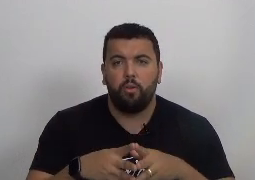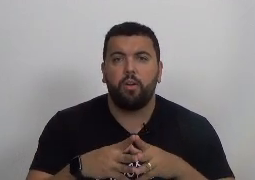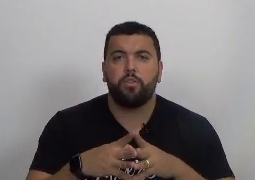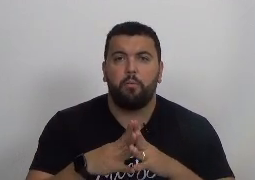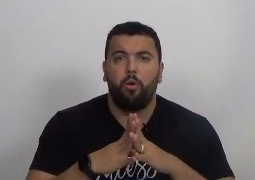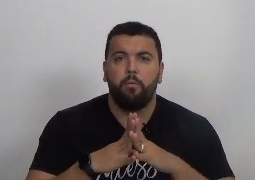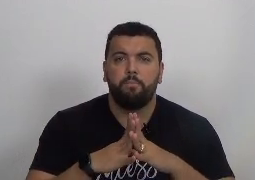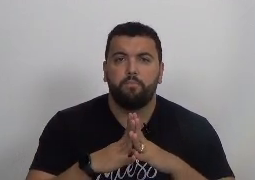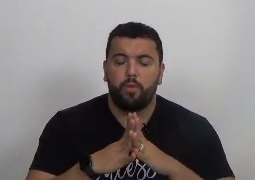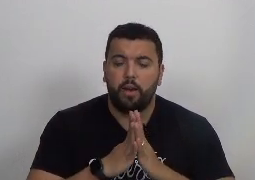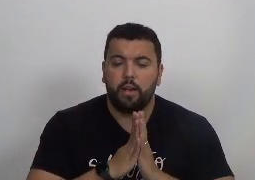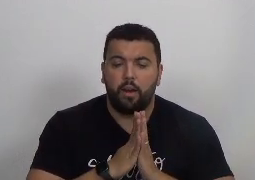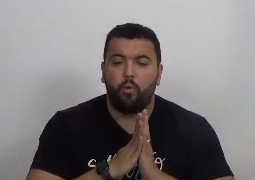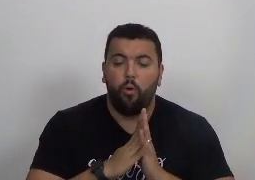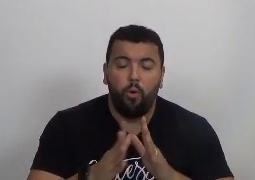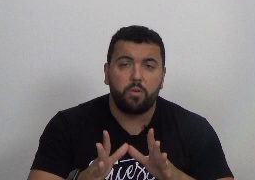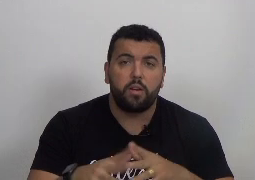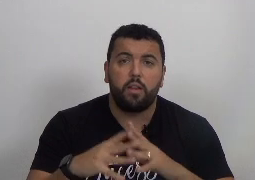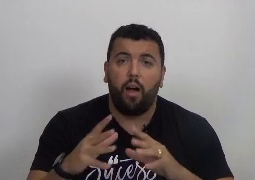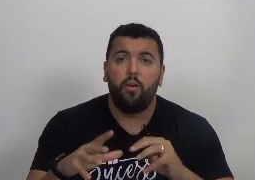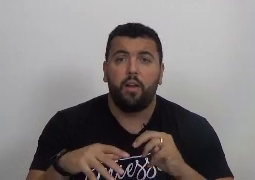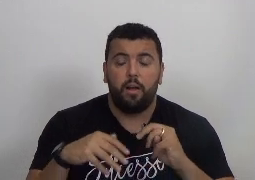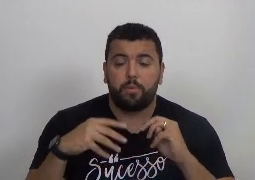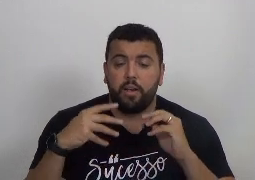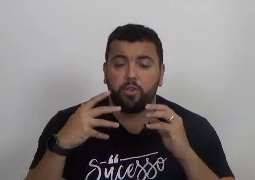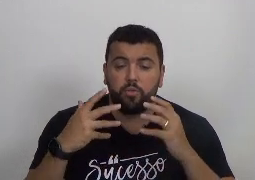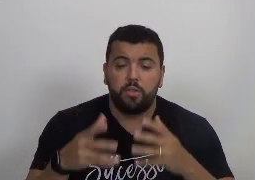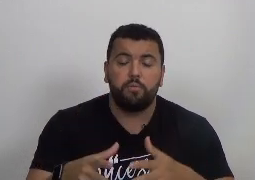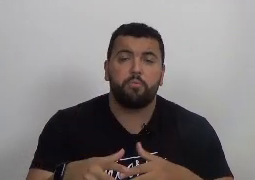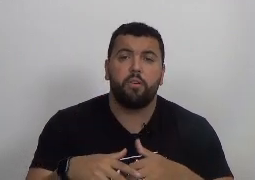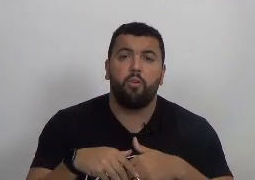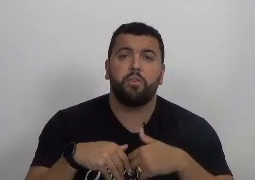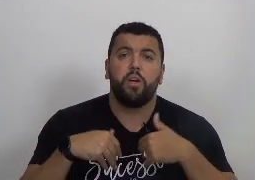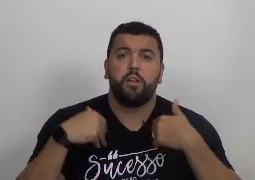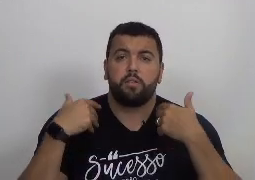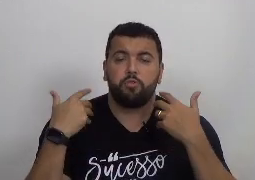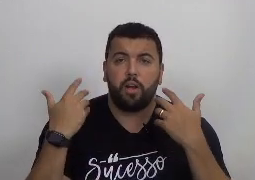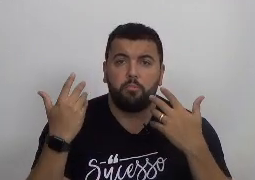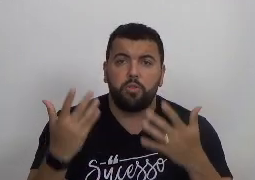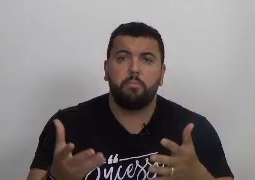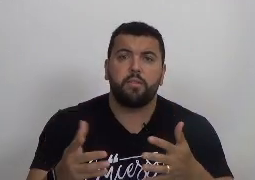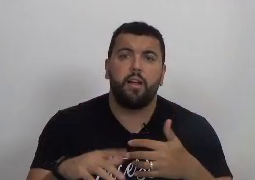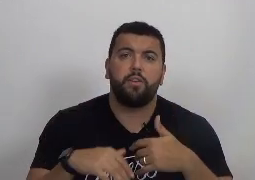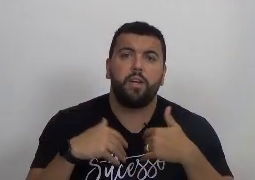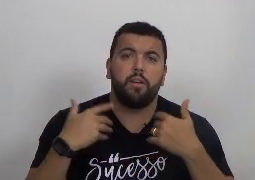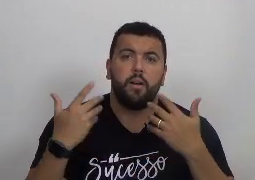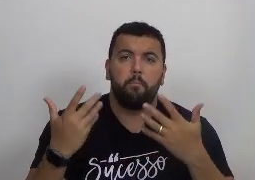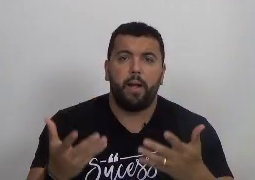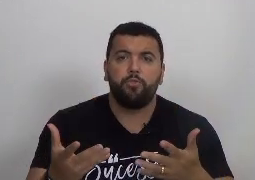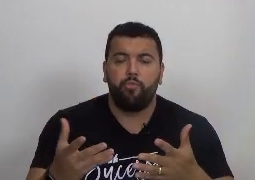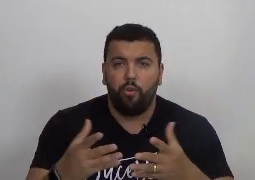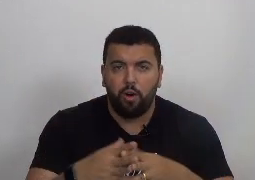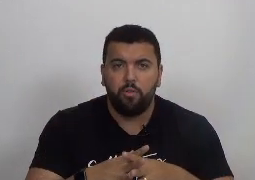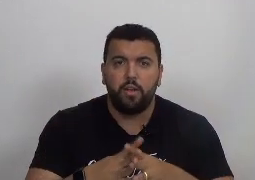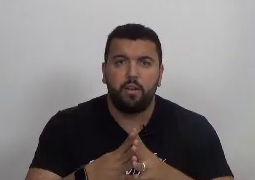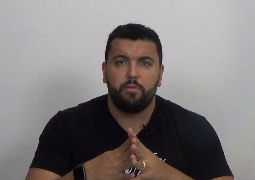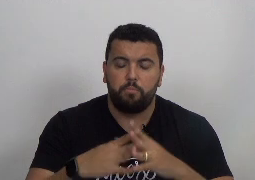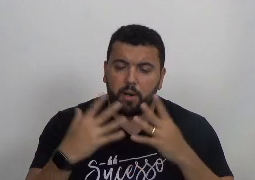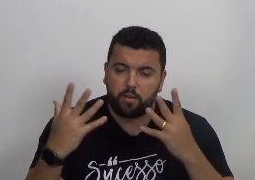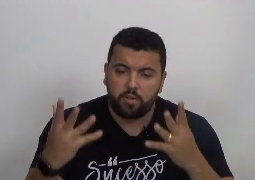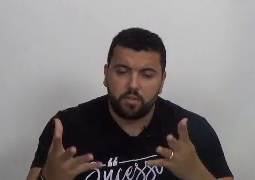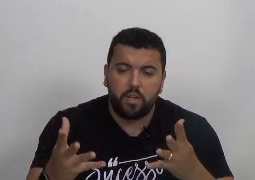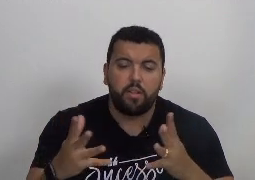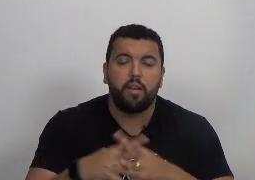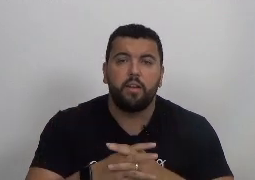exclusivo para o solange tá bom não é nada contra tal é porque ele fugiu para os avós são chega muita mensagem aí perde o